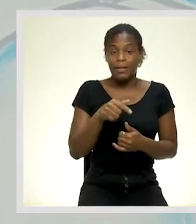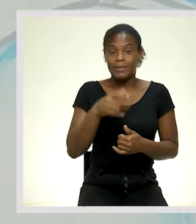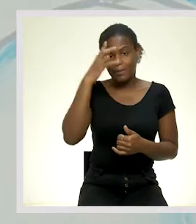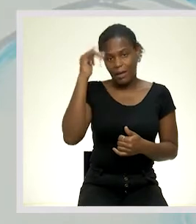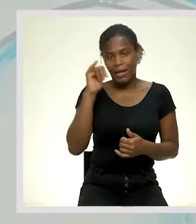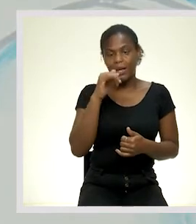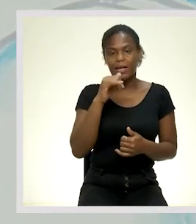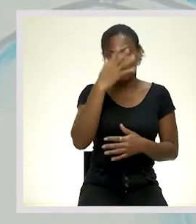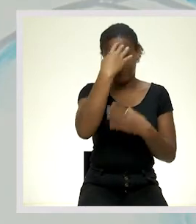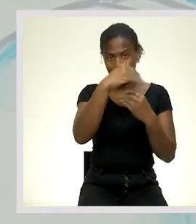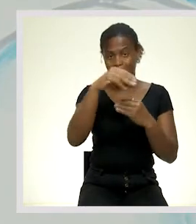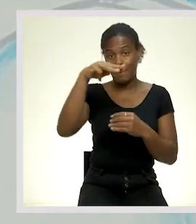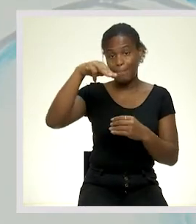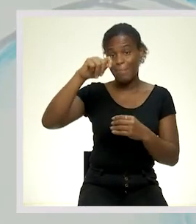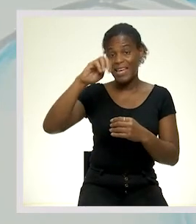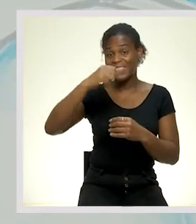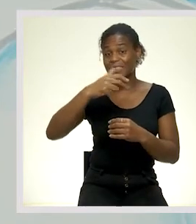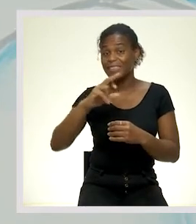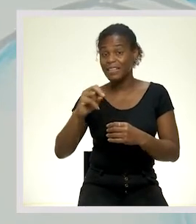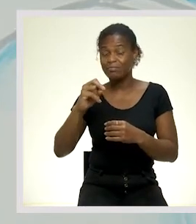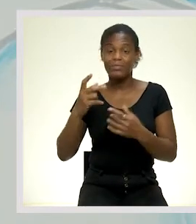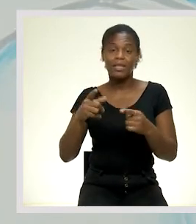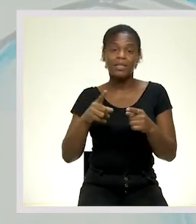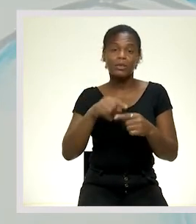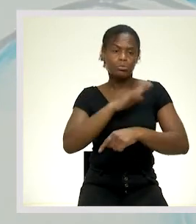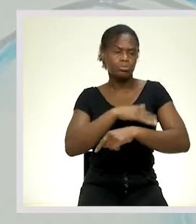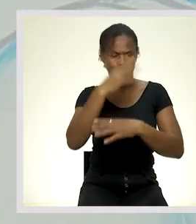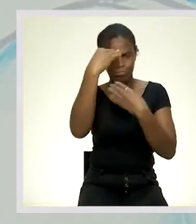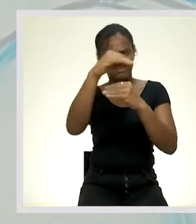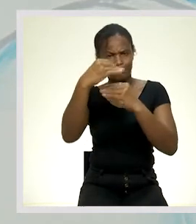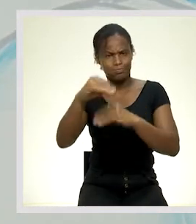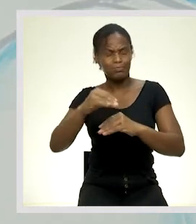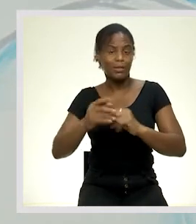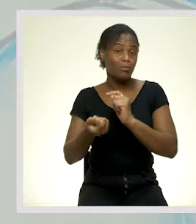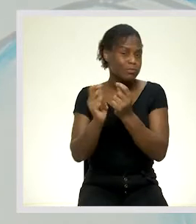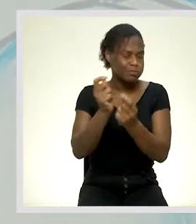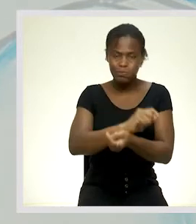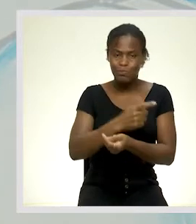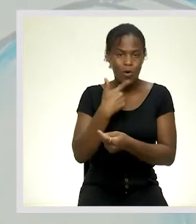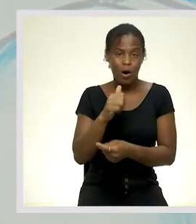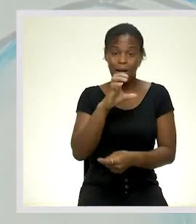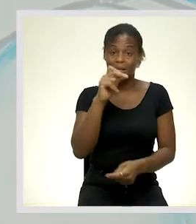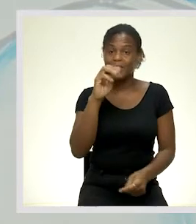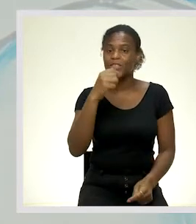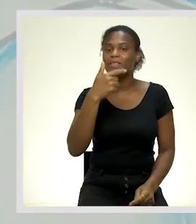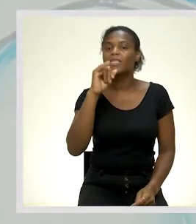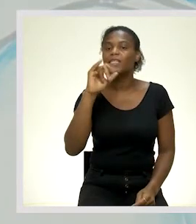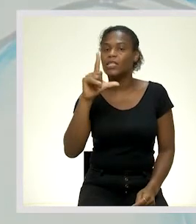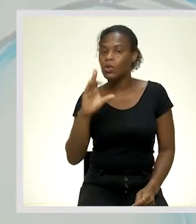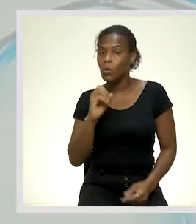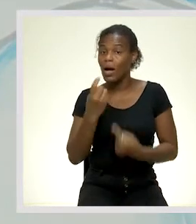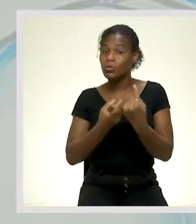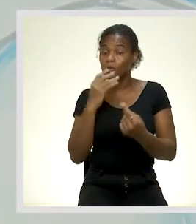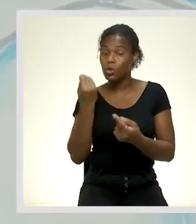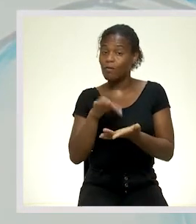essa posição de mestre e de autoridade indiscutível de Castilho que vai levar alguns jovens